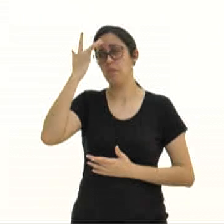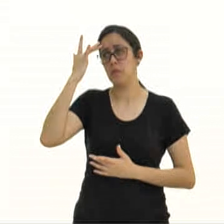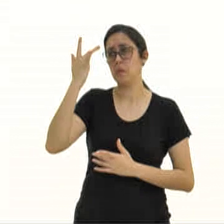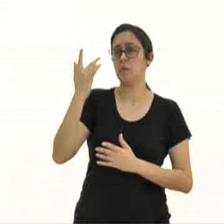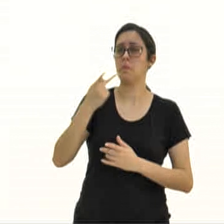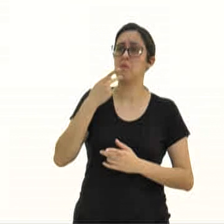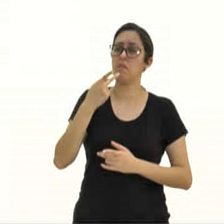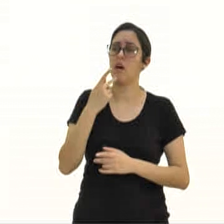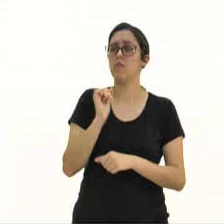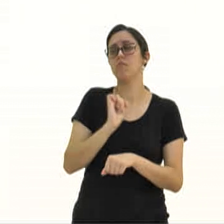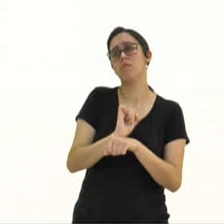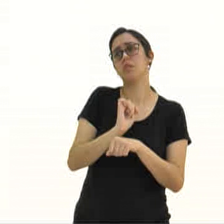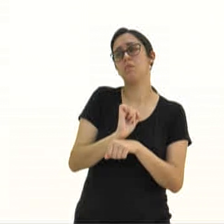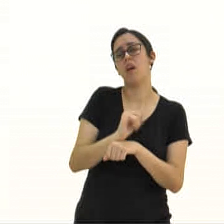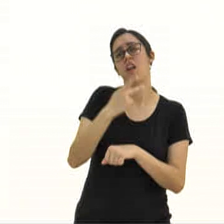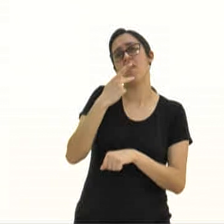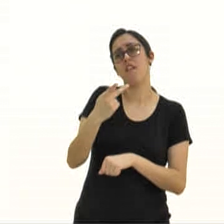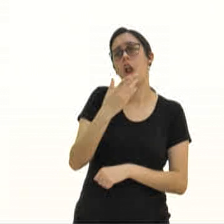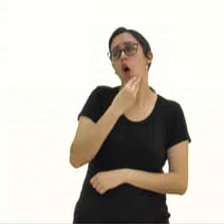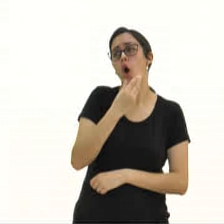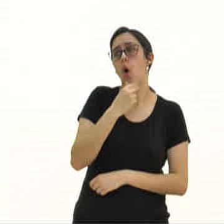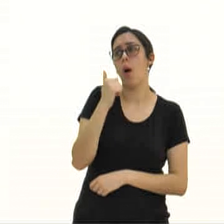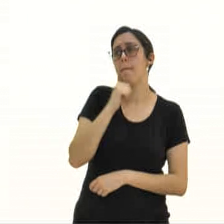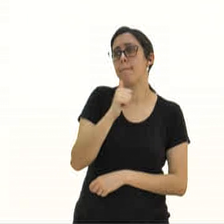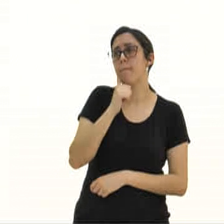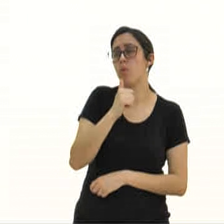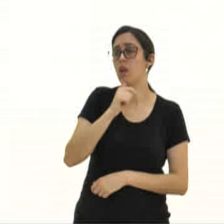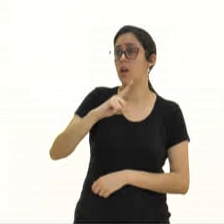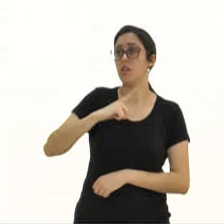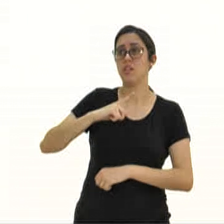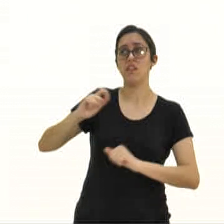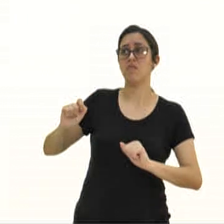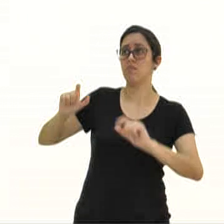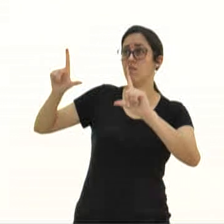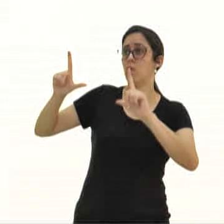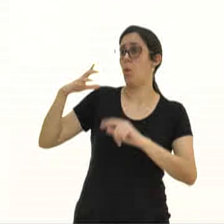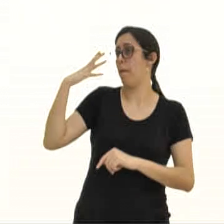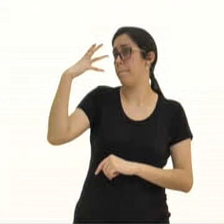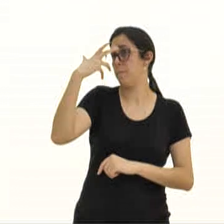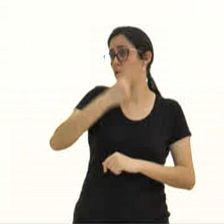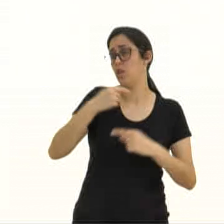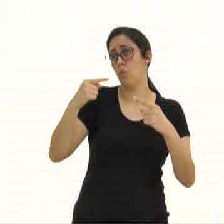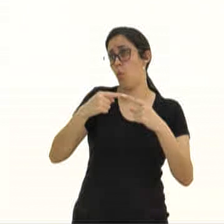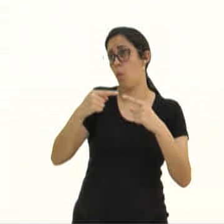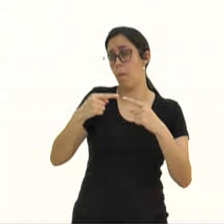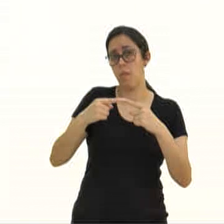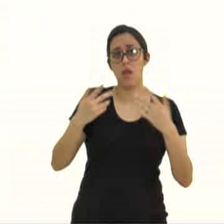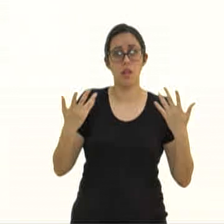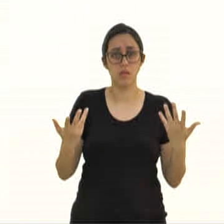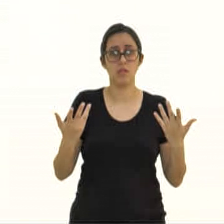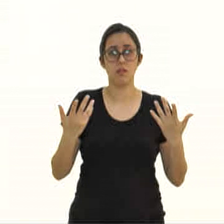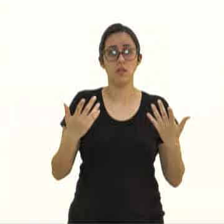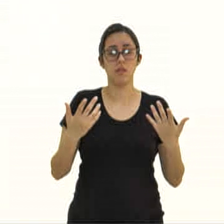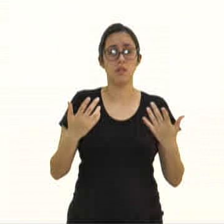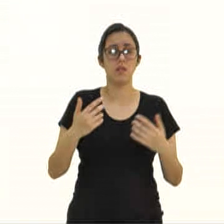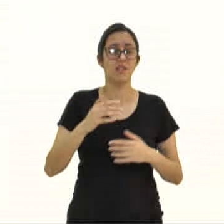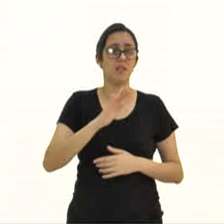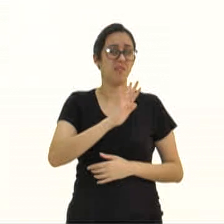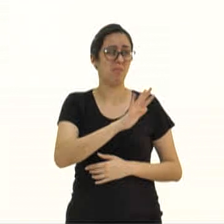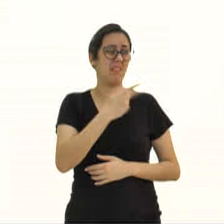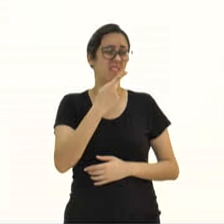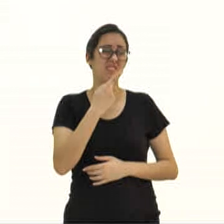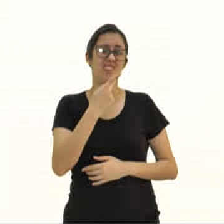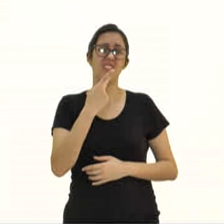E naturalmente o dono da casa alegra a vista deles com figuras bonitas. Em casa de família que não acho próprio. É o